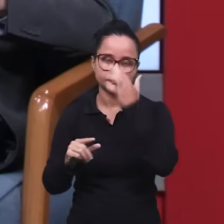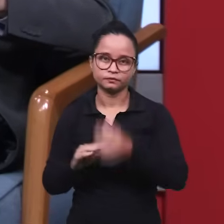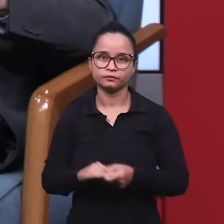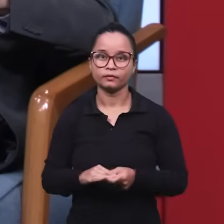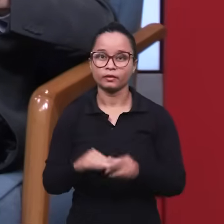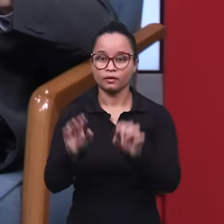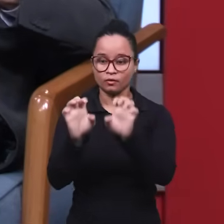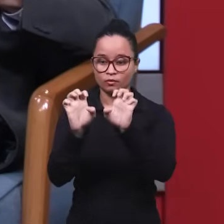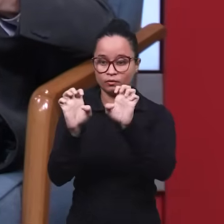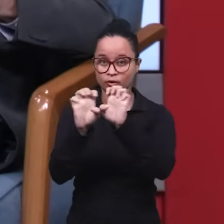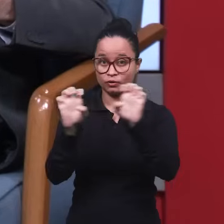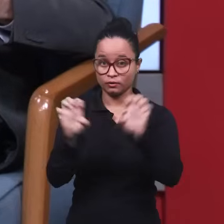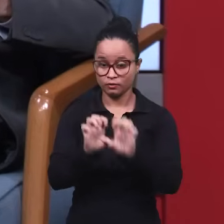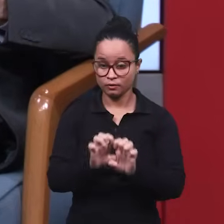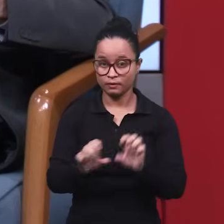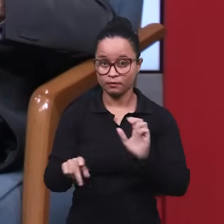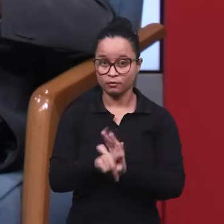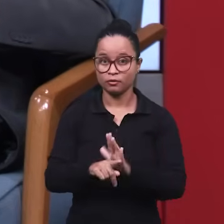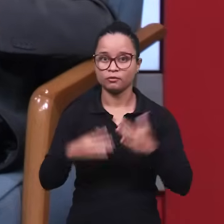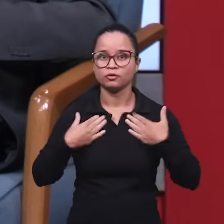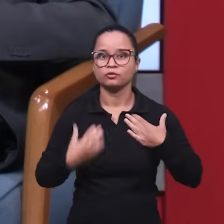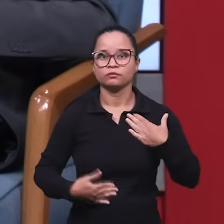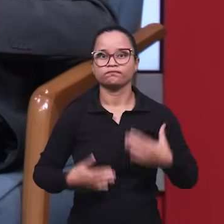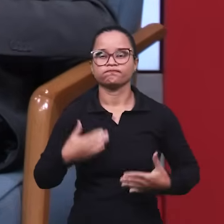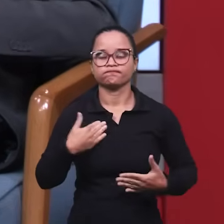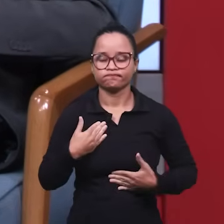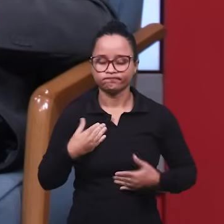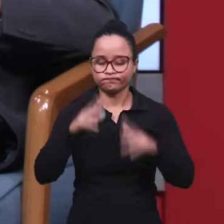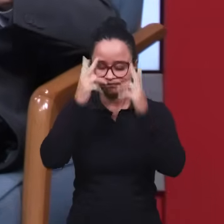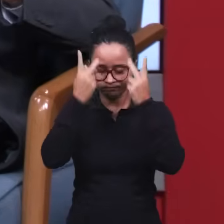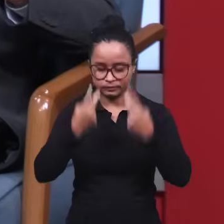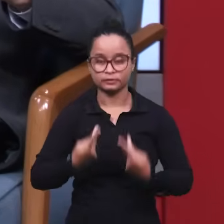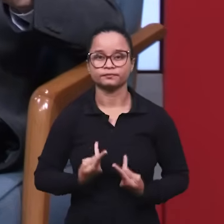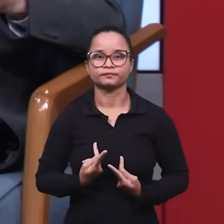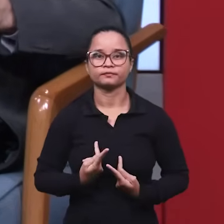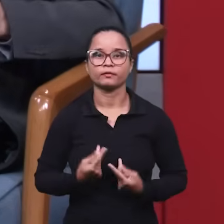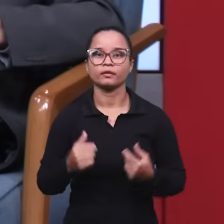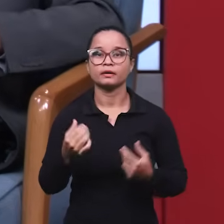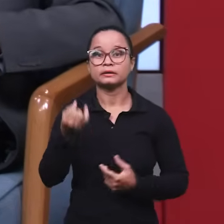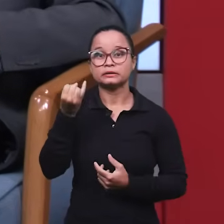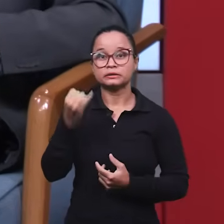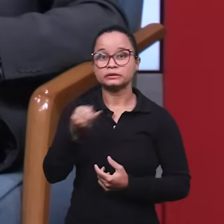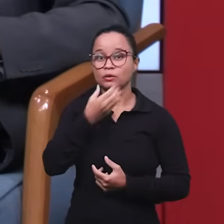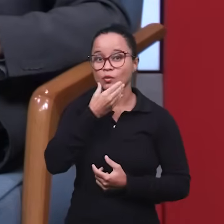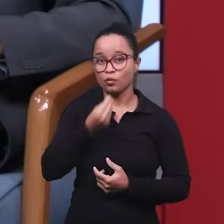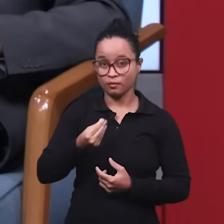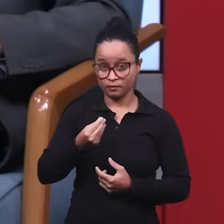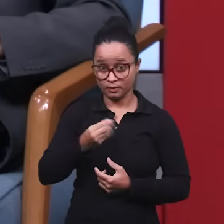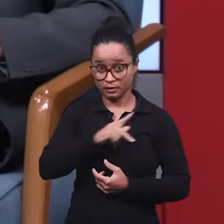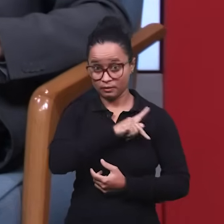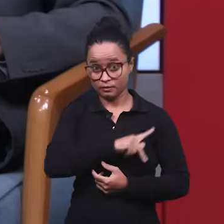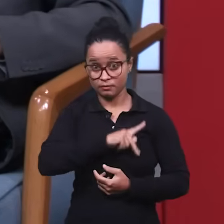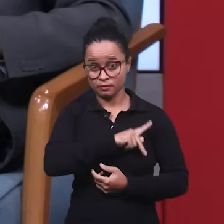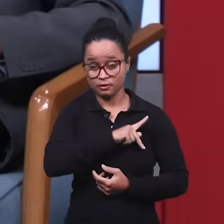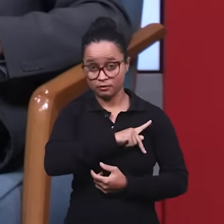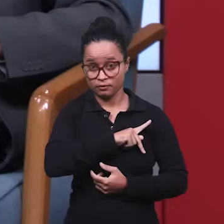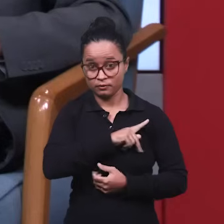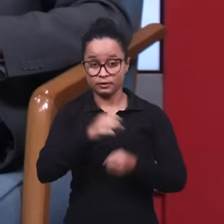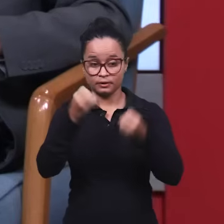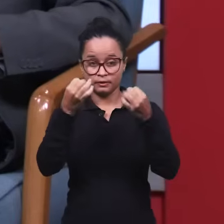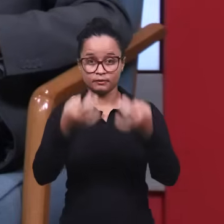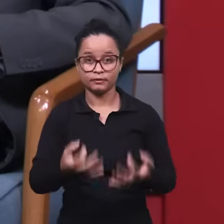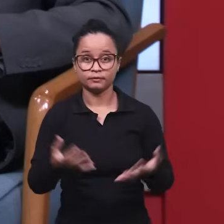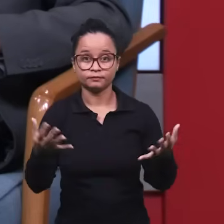fosse uma estrutura de corpo humano. Então, se Paulo faz